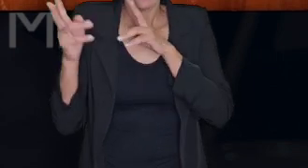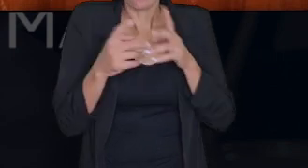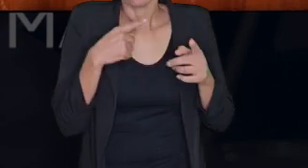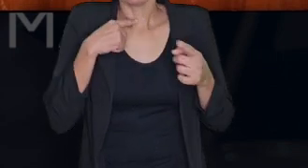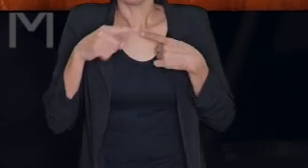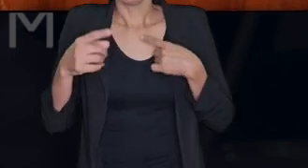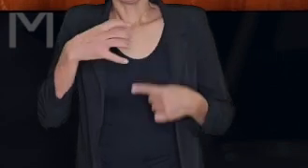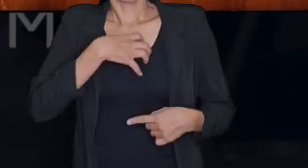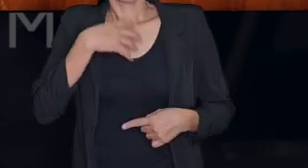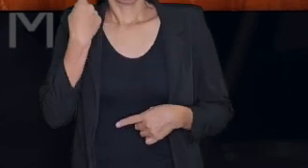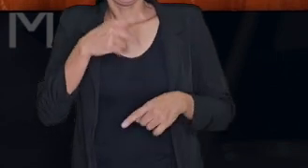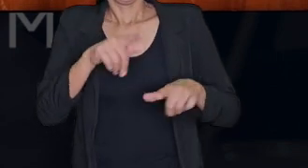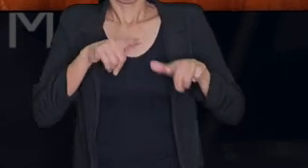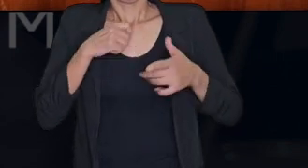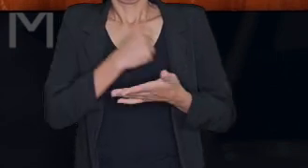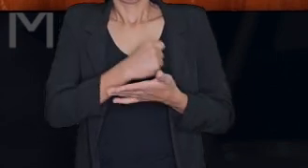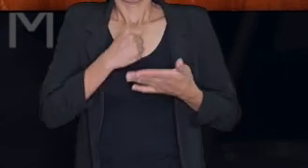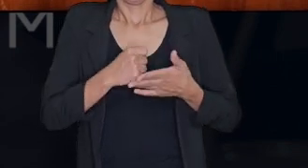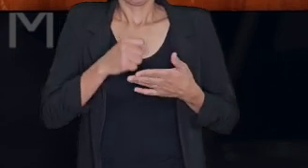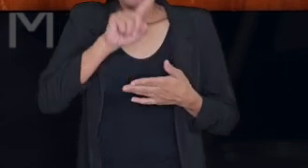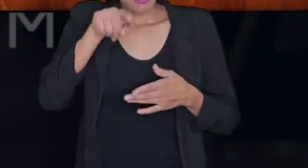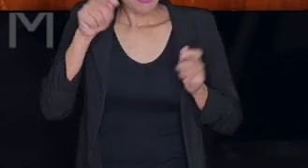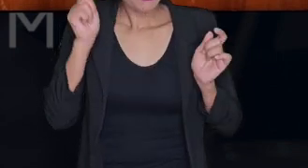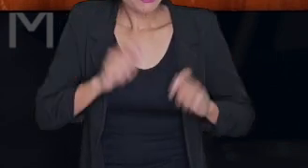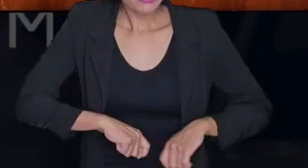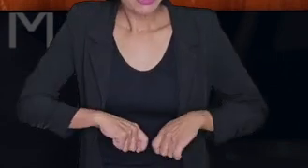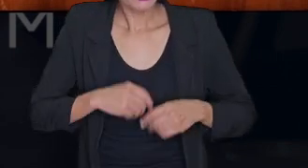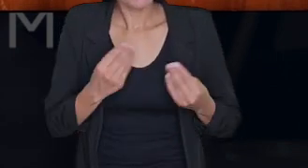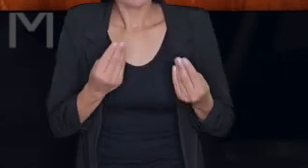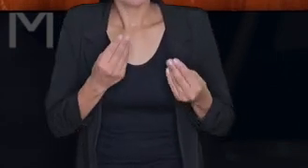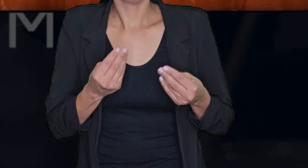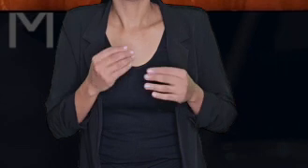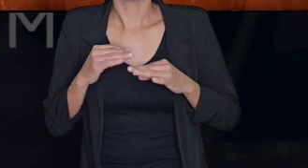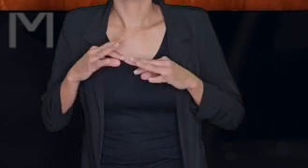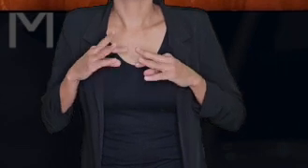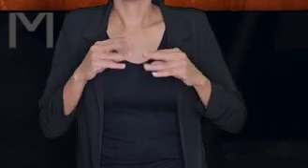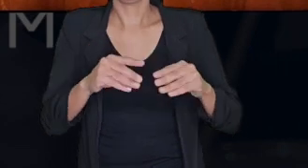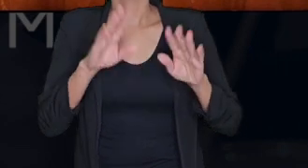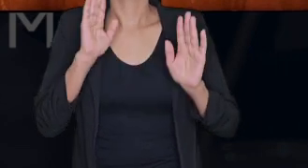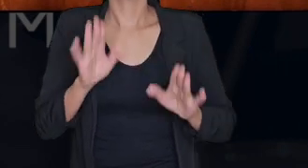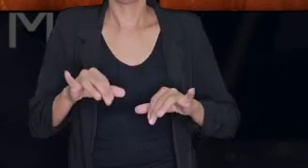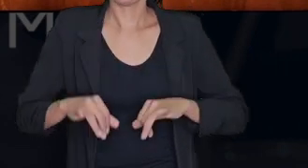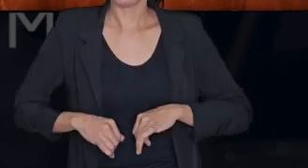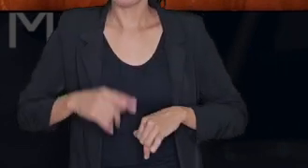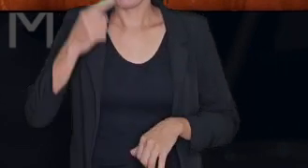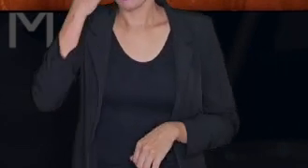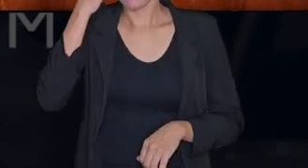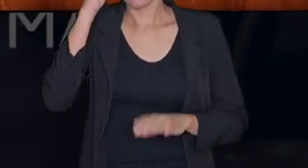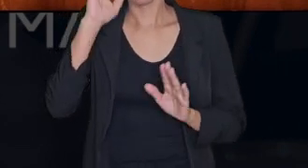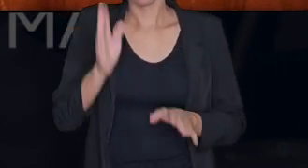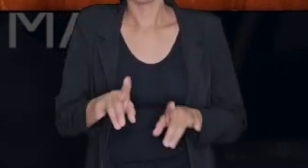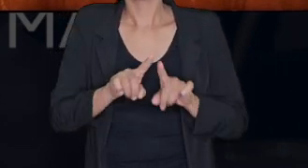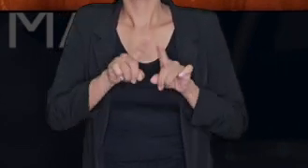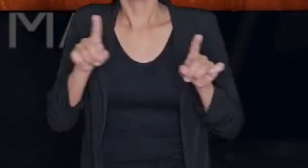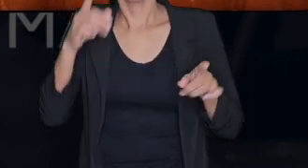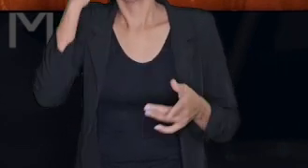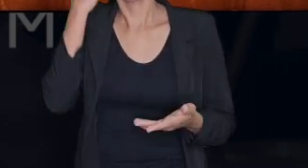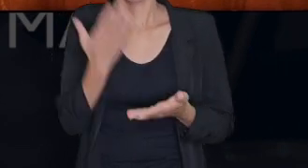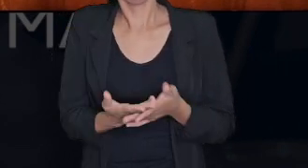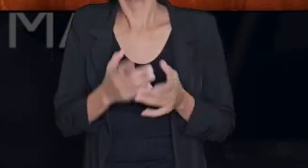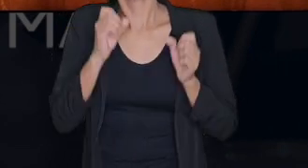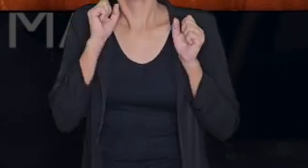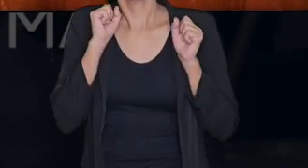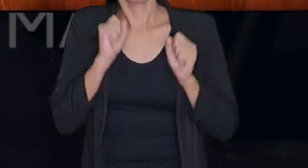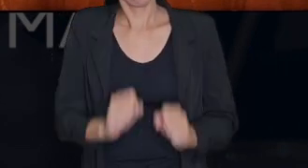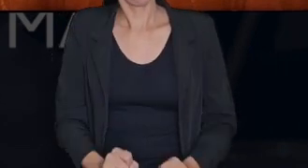sucessão hereditária sem nem testemunha. Repare que você está corrompendo a forma de um testamento. Será que isso é possível? A despeito de tudo, já sofri